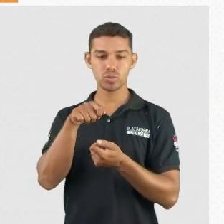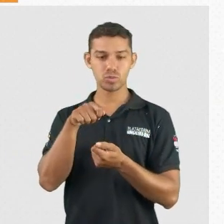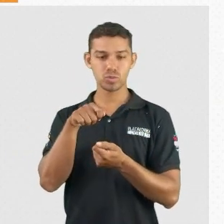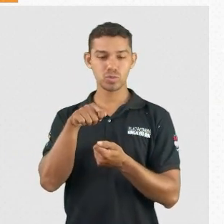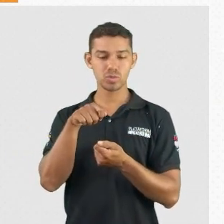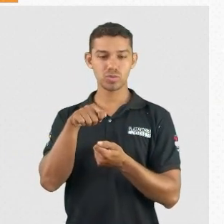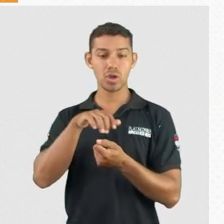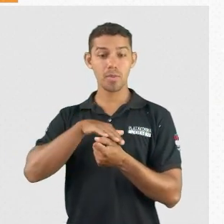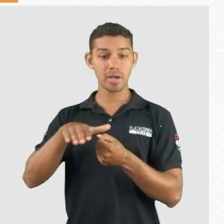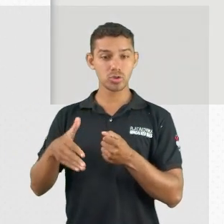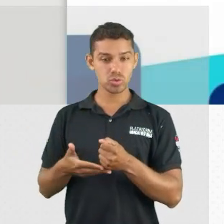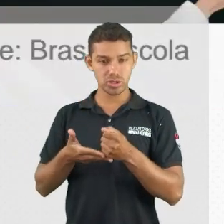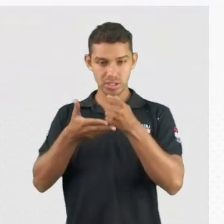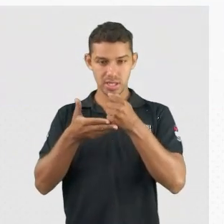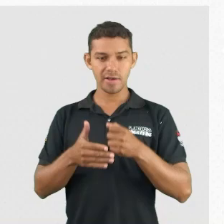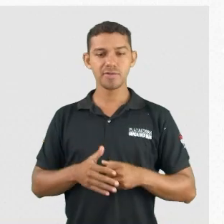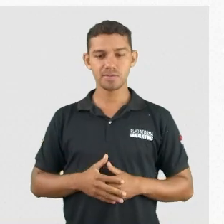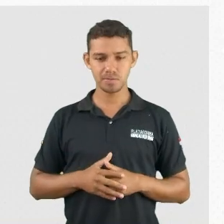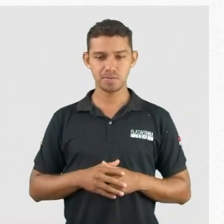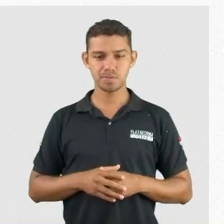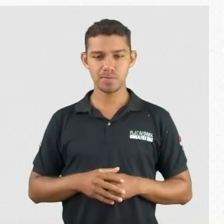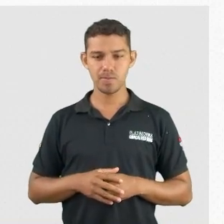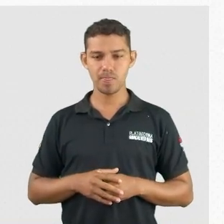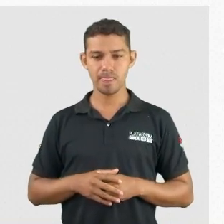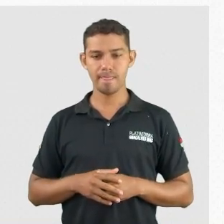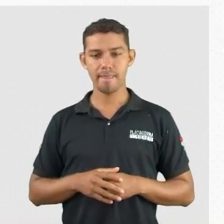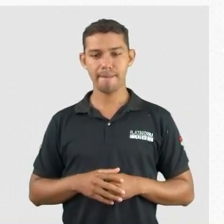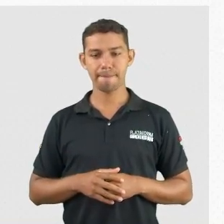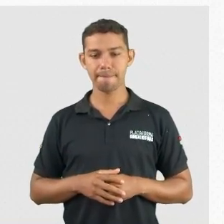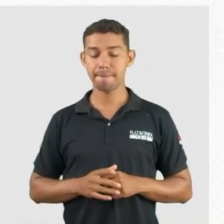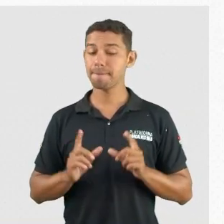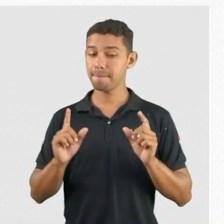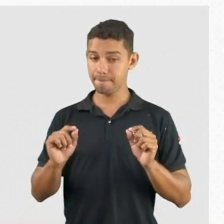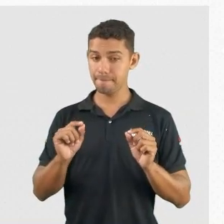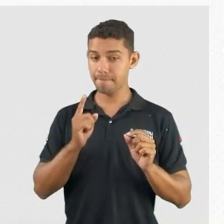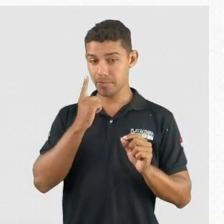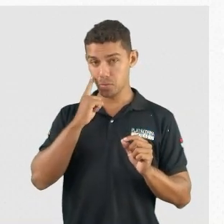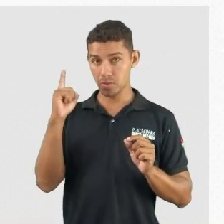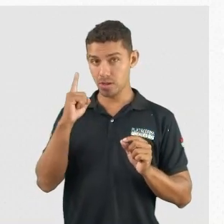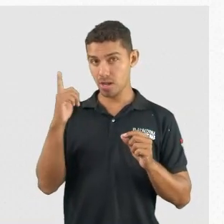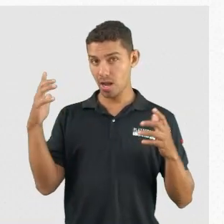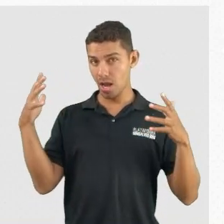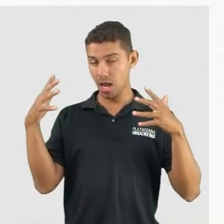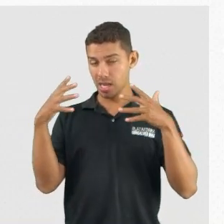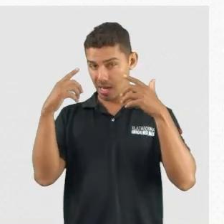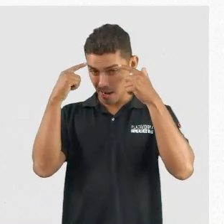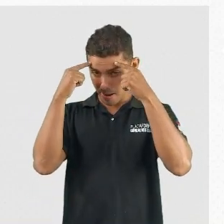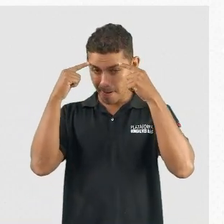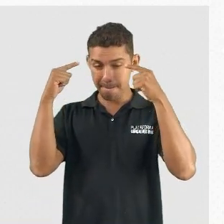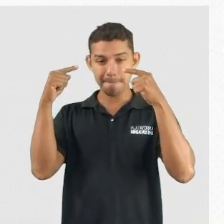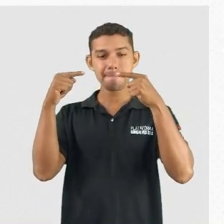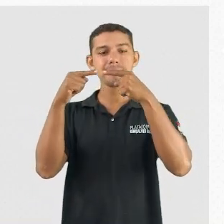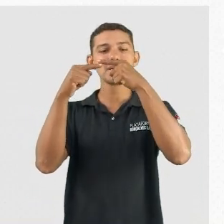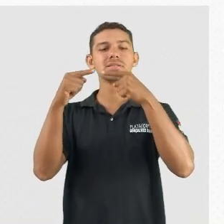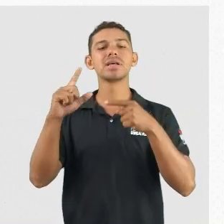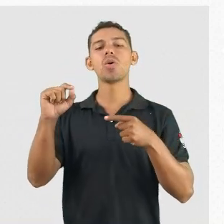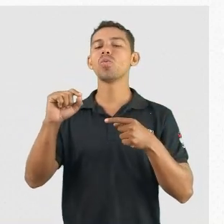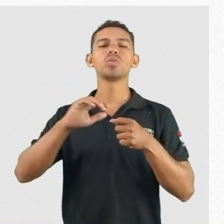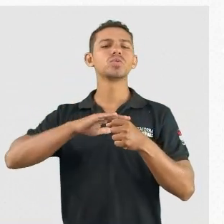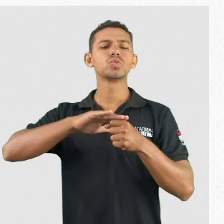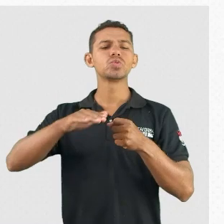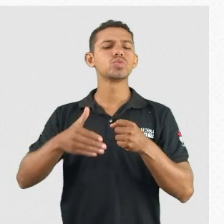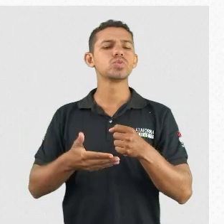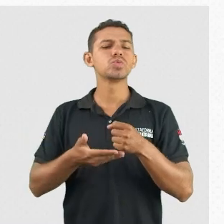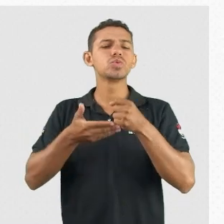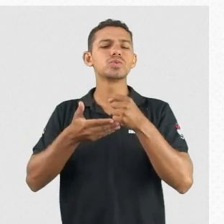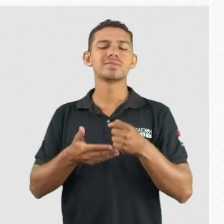relação mais sustentável. Então, para isso, a gente precisa pensar primeiro o que é sustentabilidade, né? Essa é